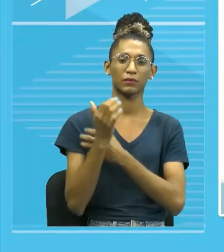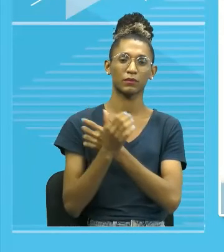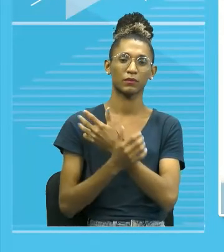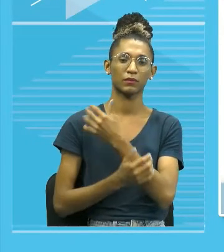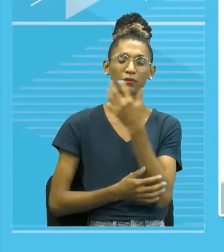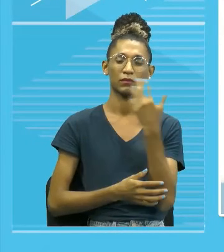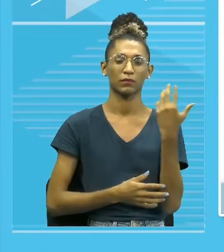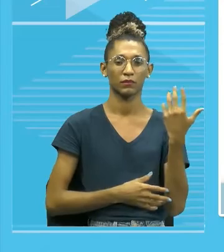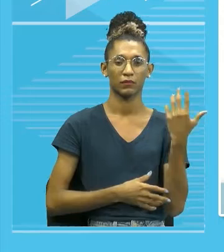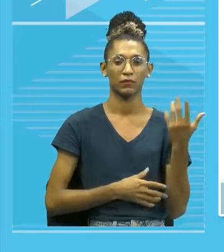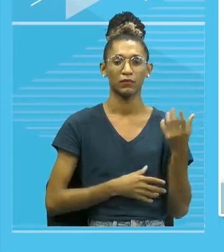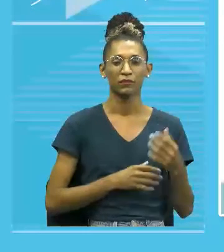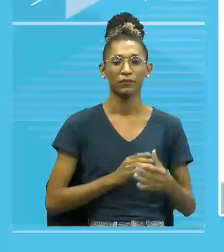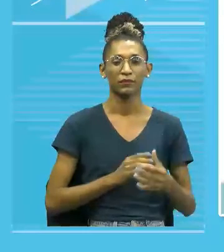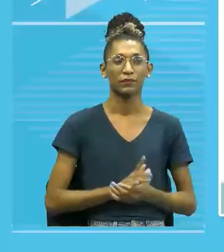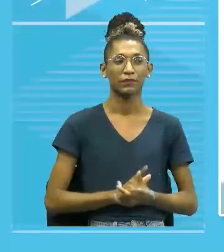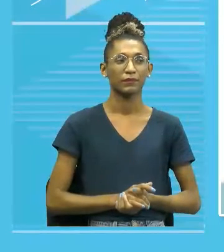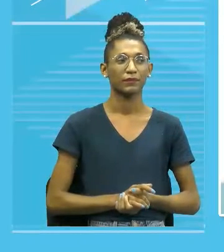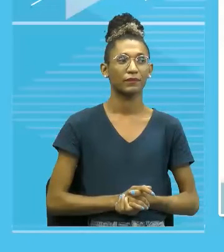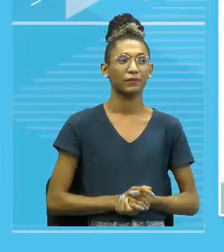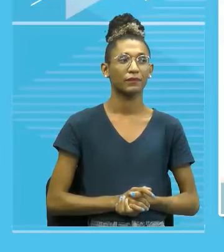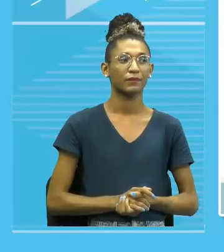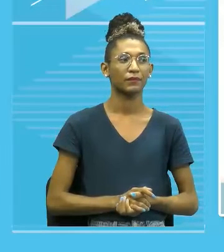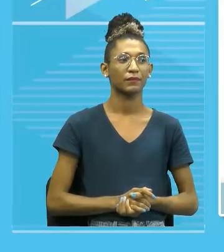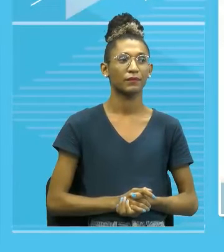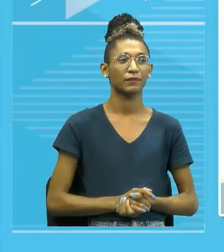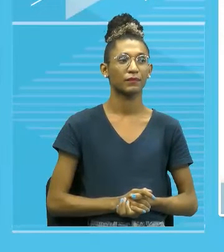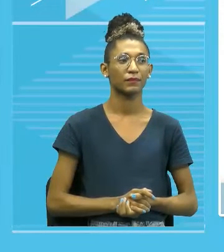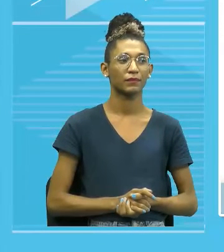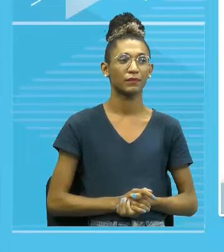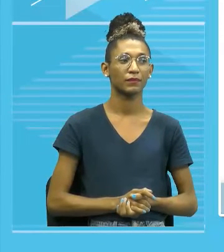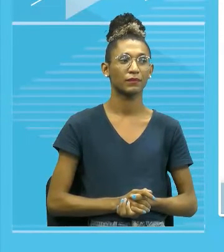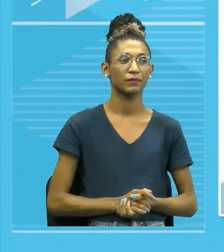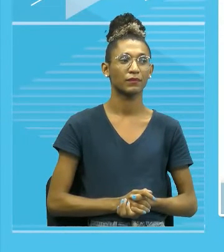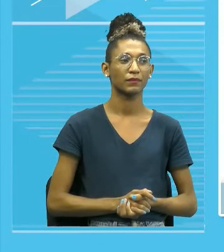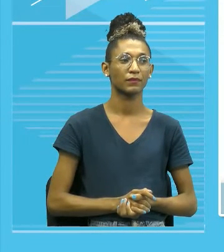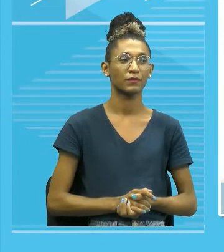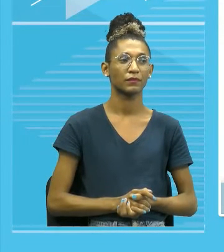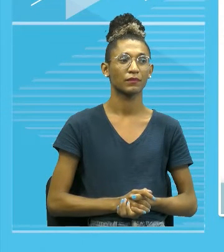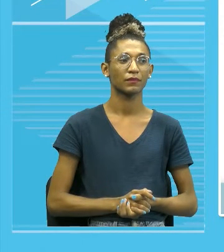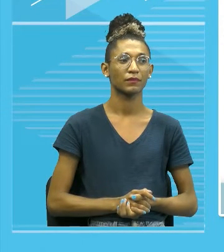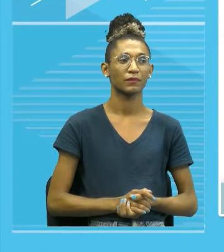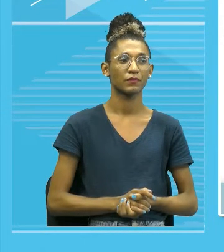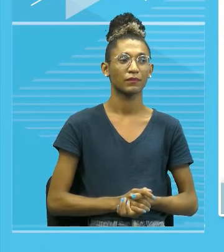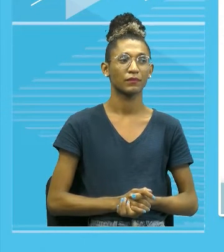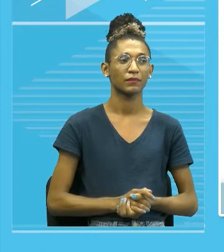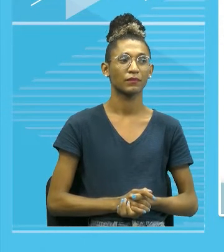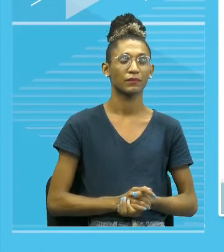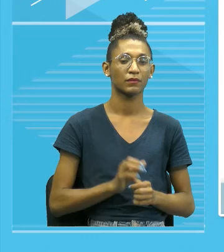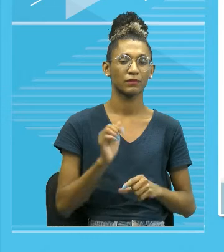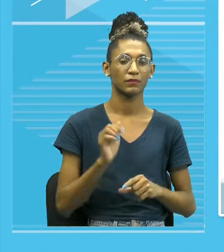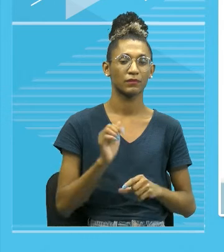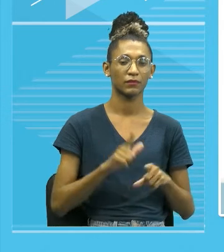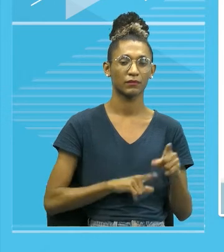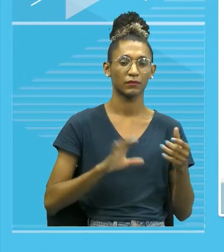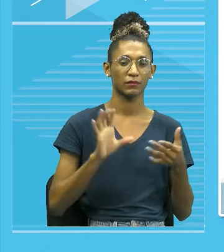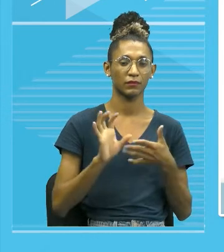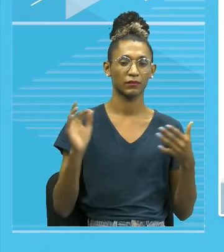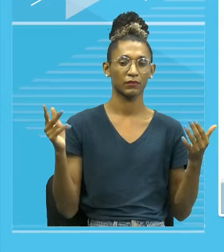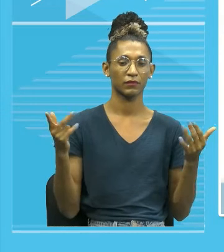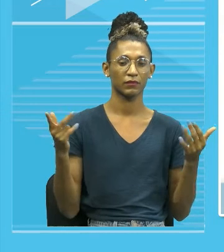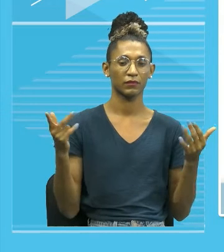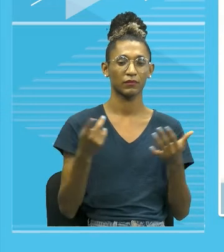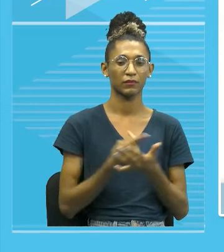Cadê eu risquei foi a outra cadê tá aqui então a letra C tá errado tá